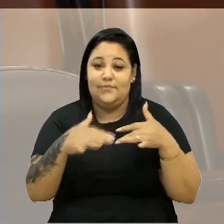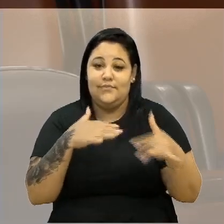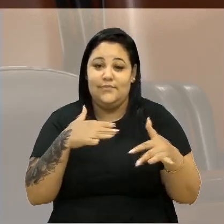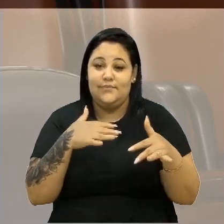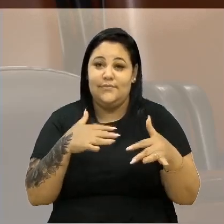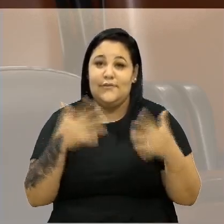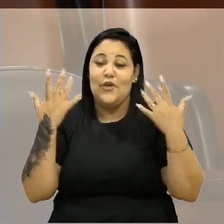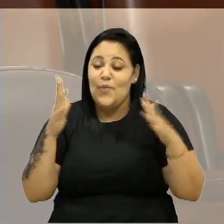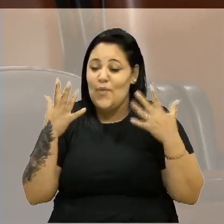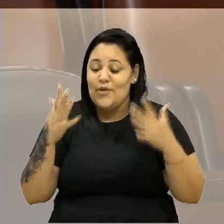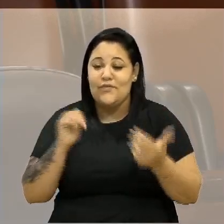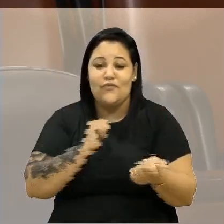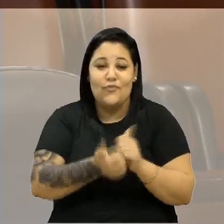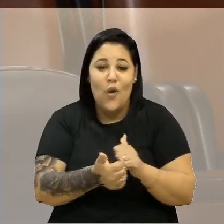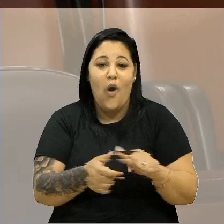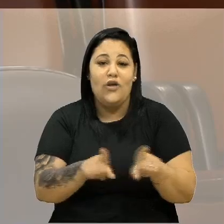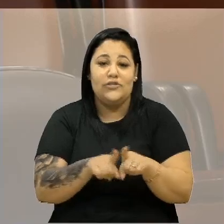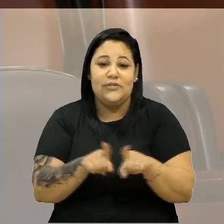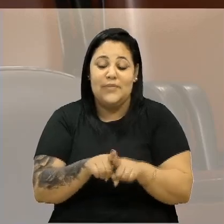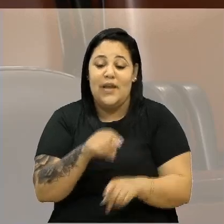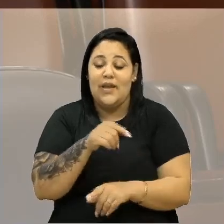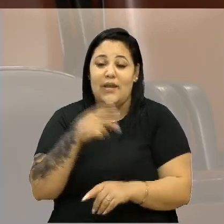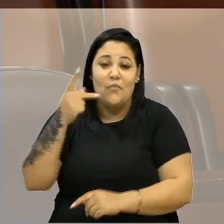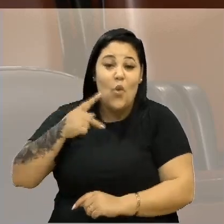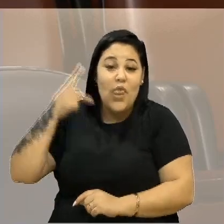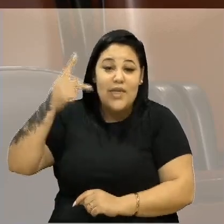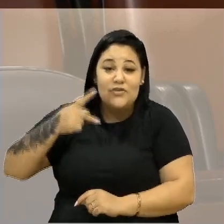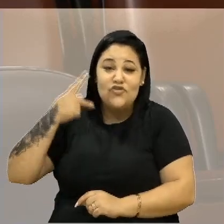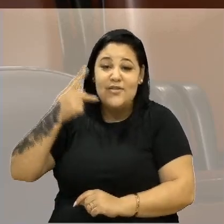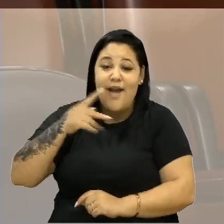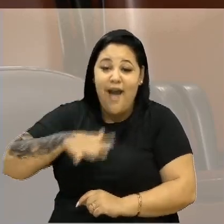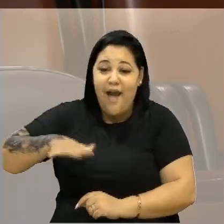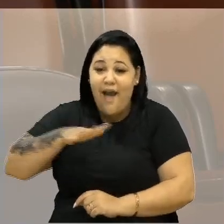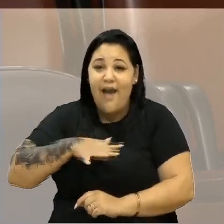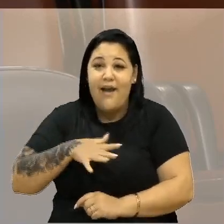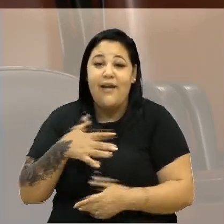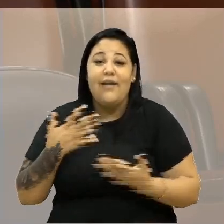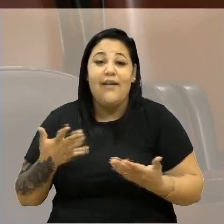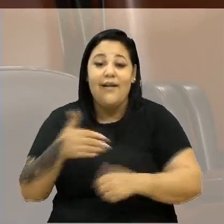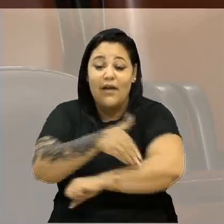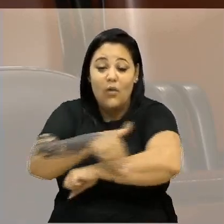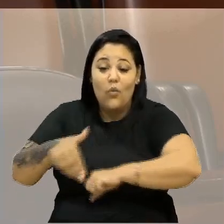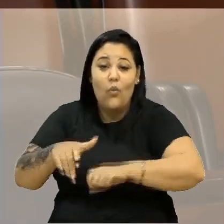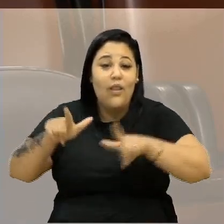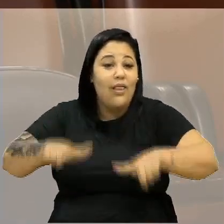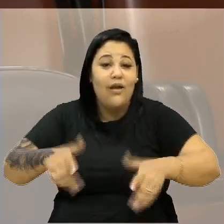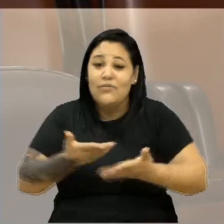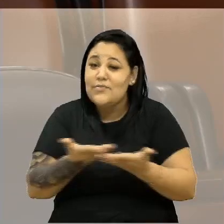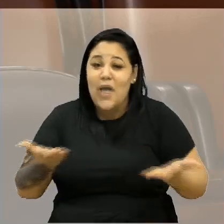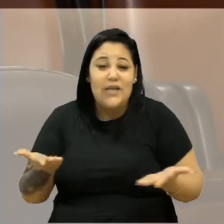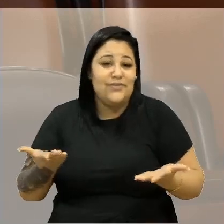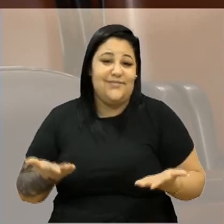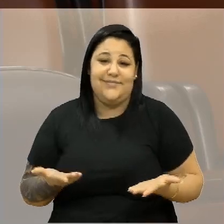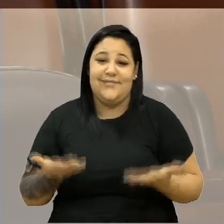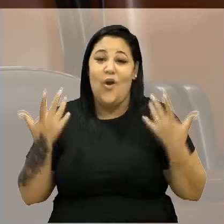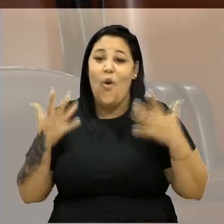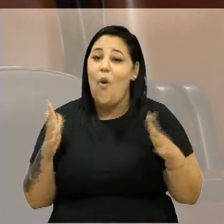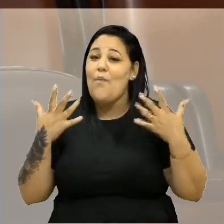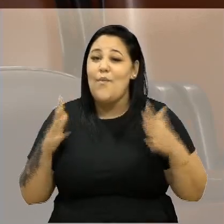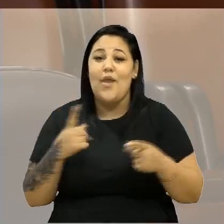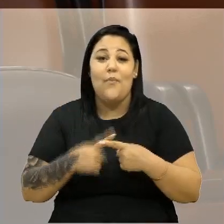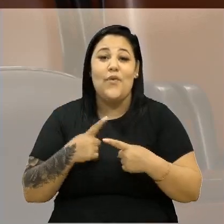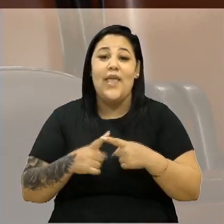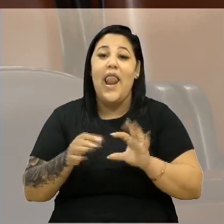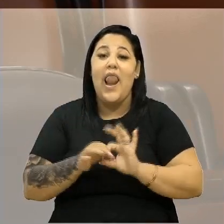time de futebol, comemorações políticas. E aonde que é o espaço de comemoração? É na rua, porque é um espaço